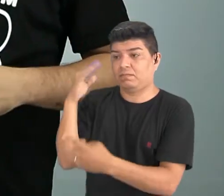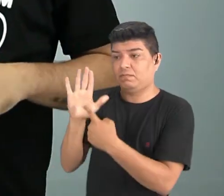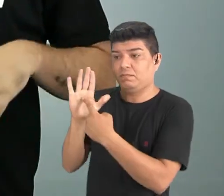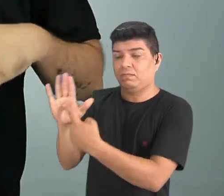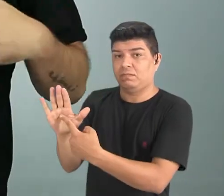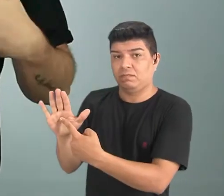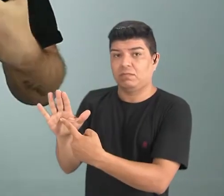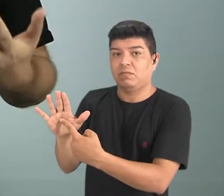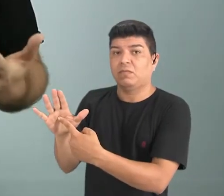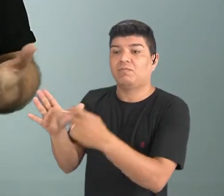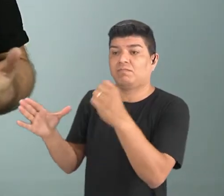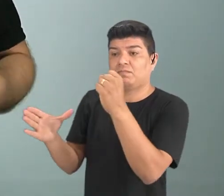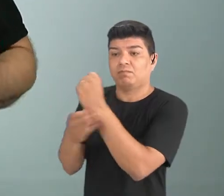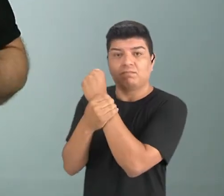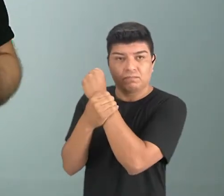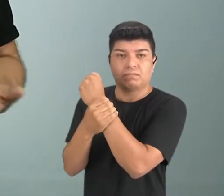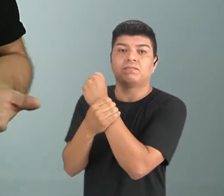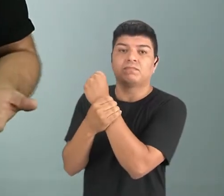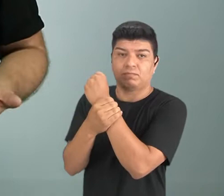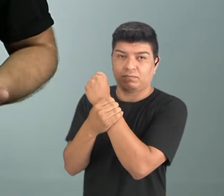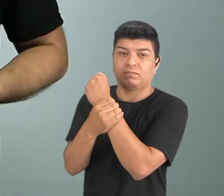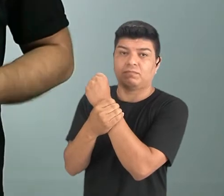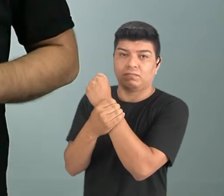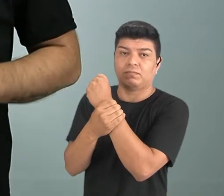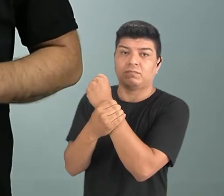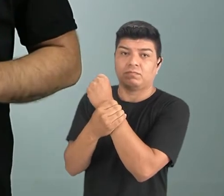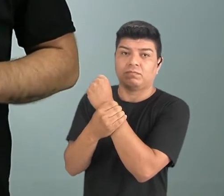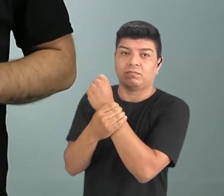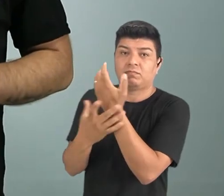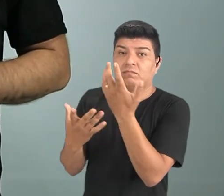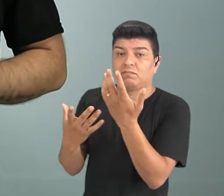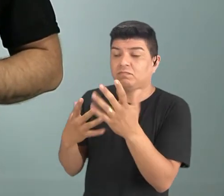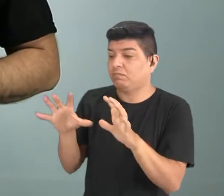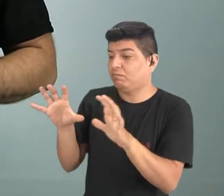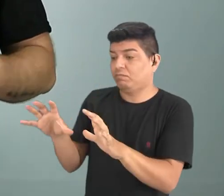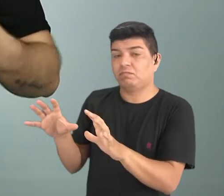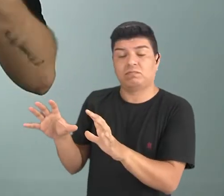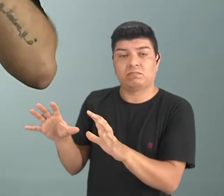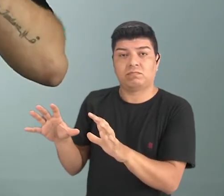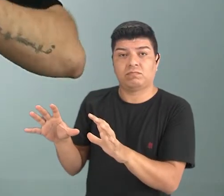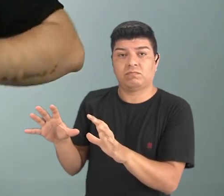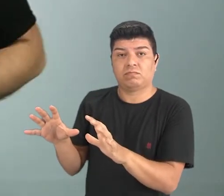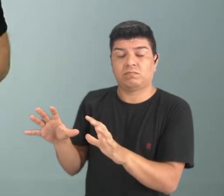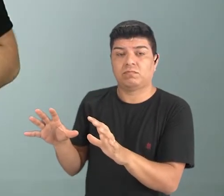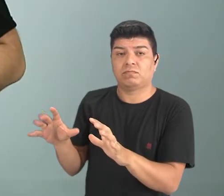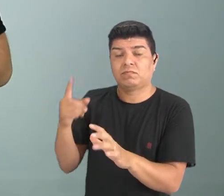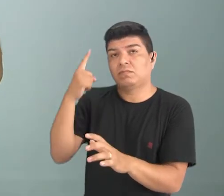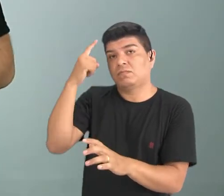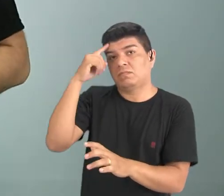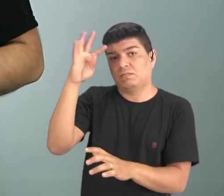o protegeu, né? E ele não ficou dessa forma. Vamos